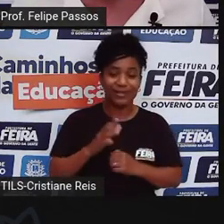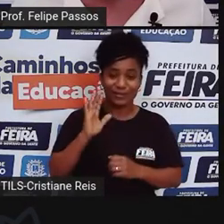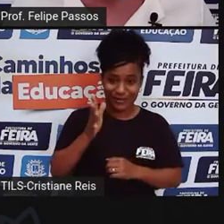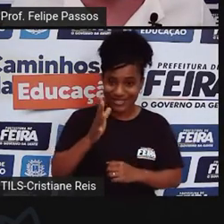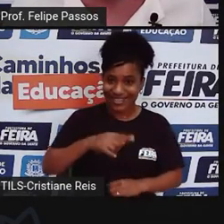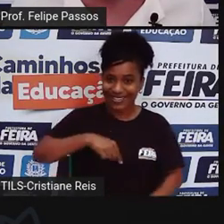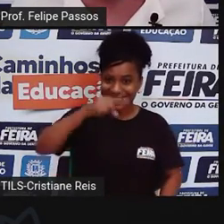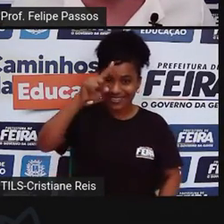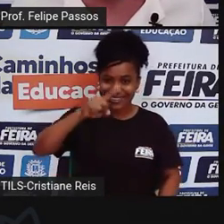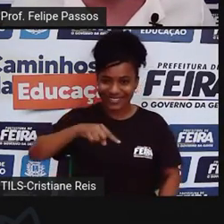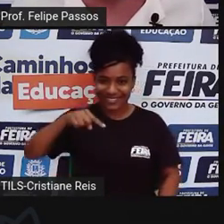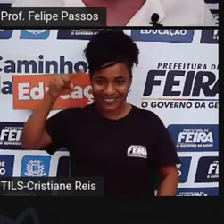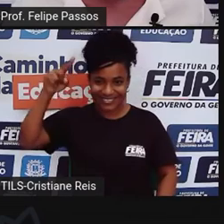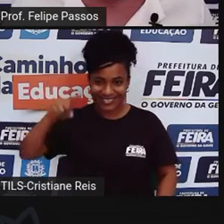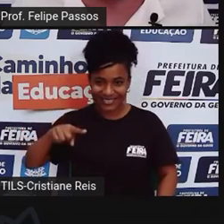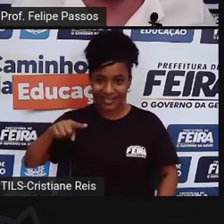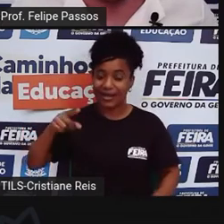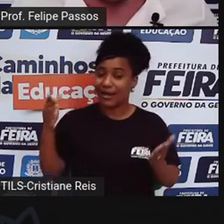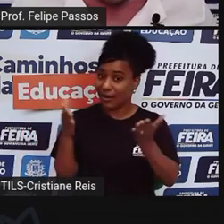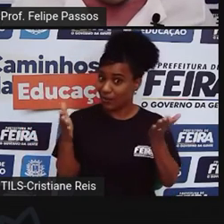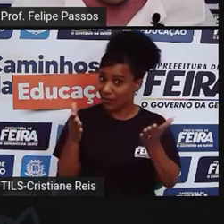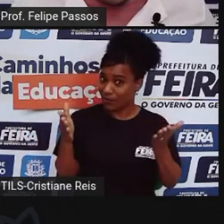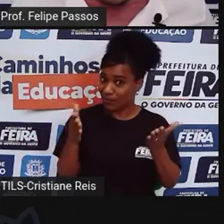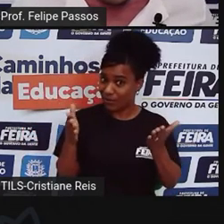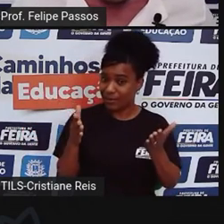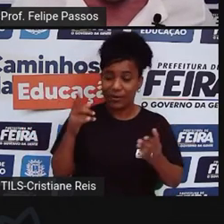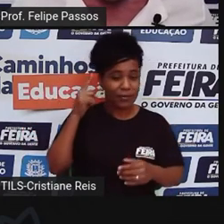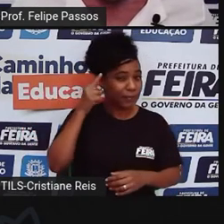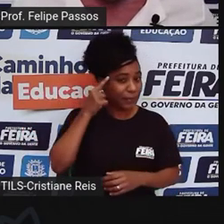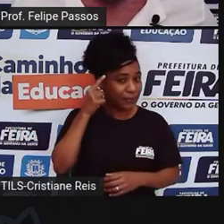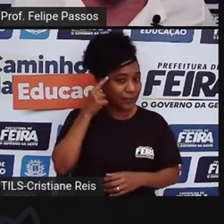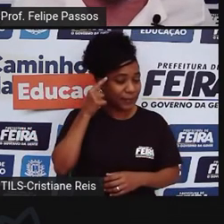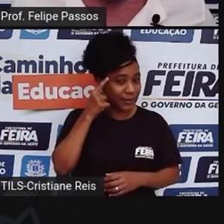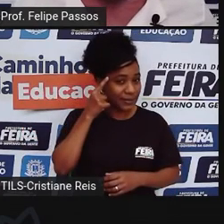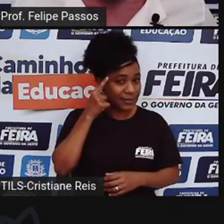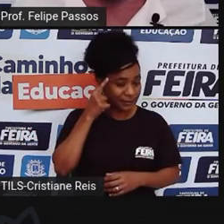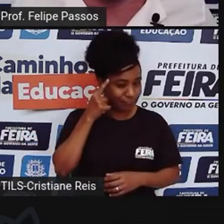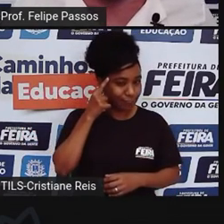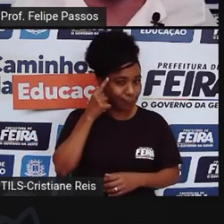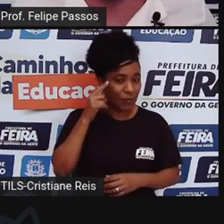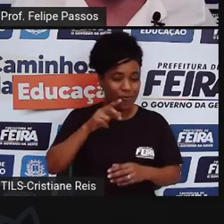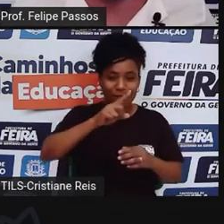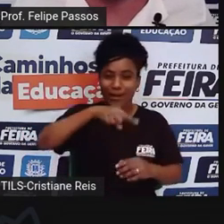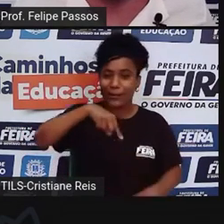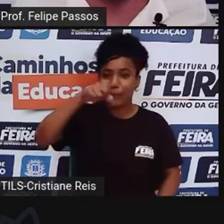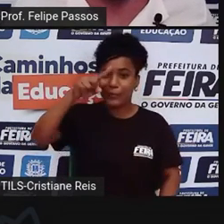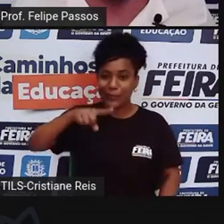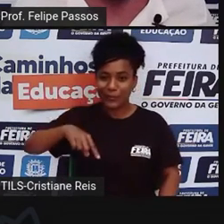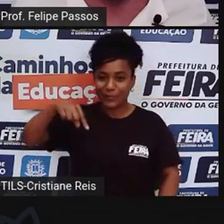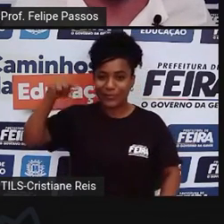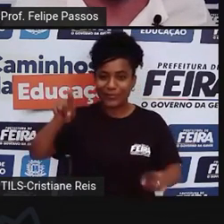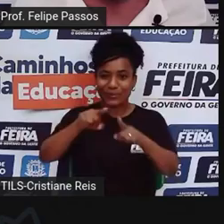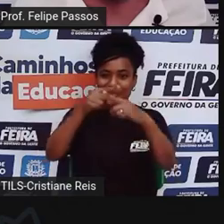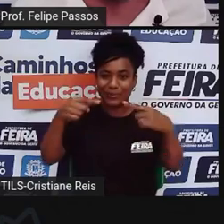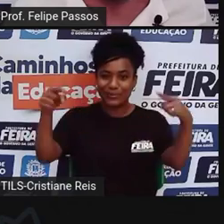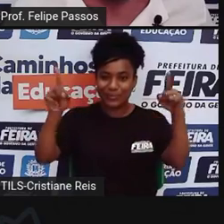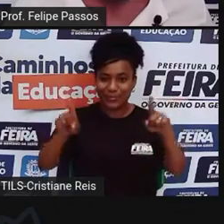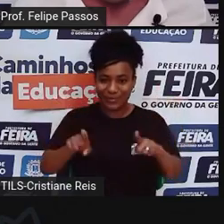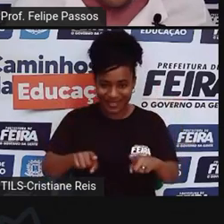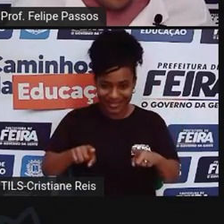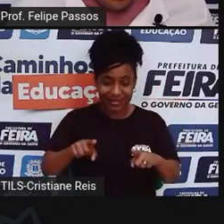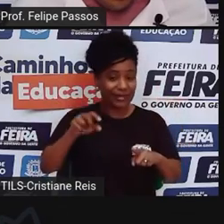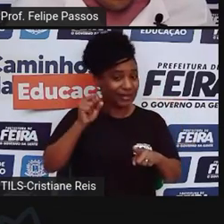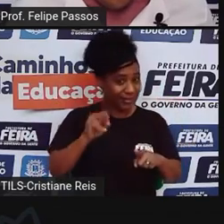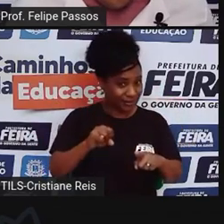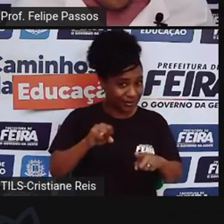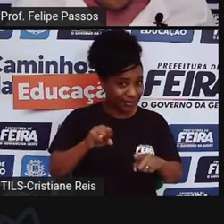musicais? Então, agora a gente vai fazer o seguinte: pensa no nome de uma nota musical aí. E depois, quando eu estiver cantando e